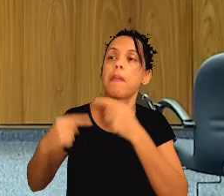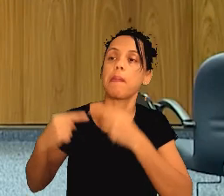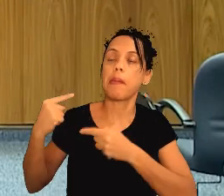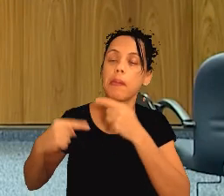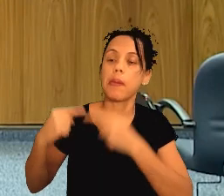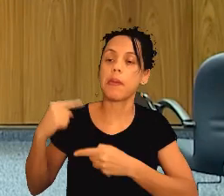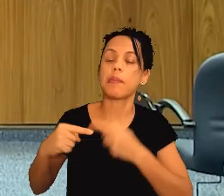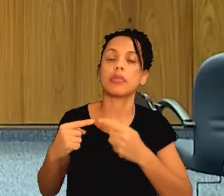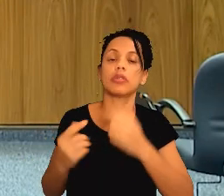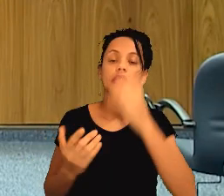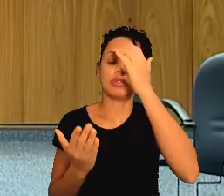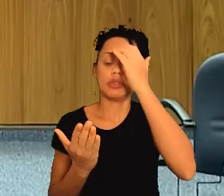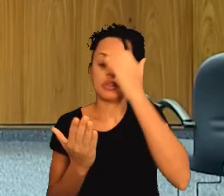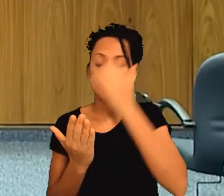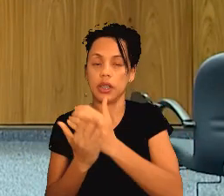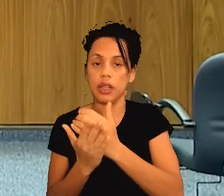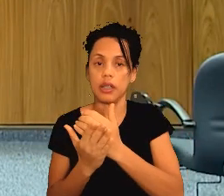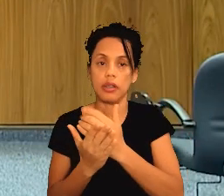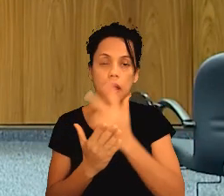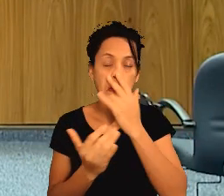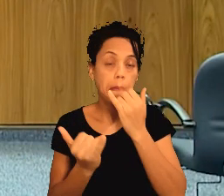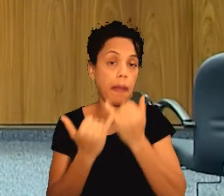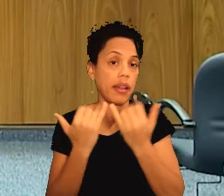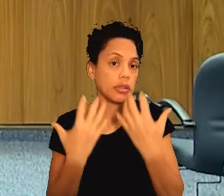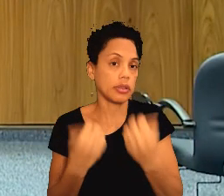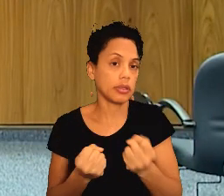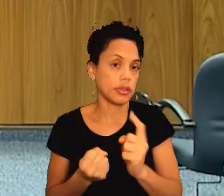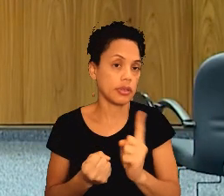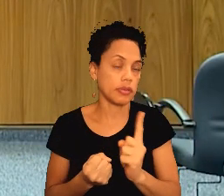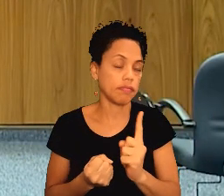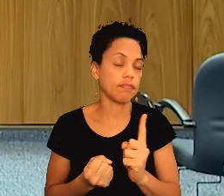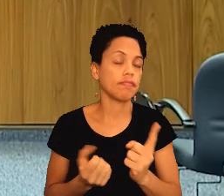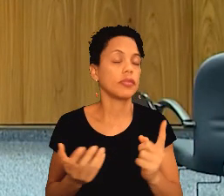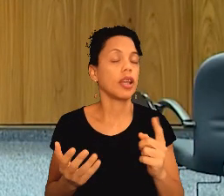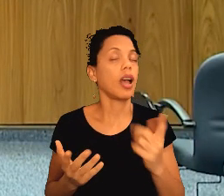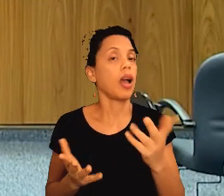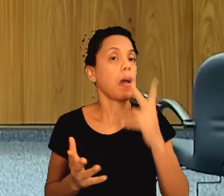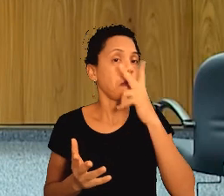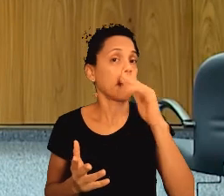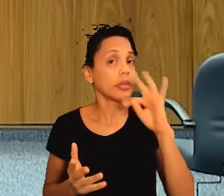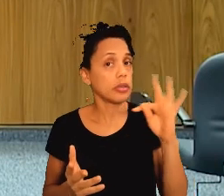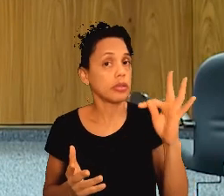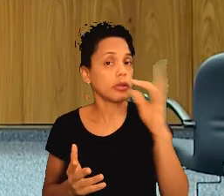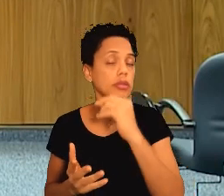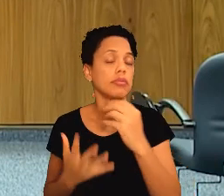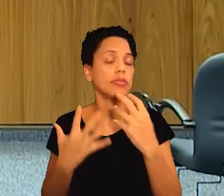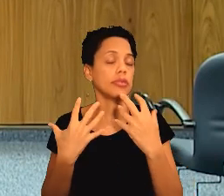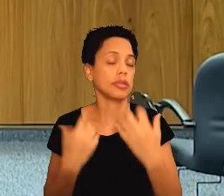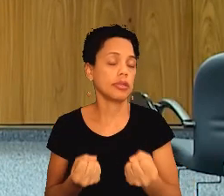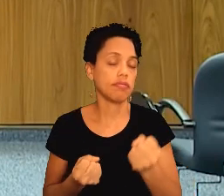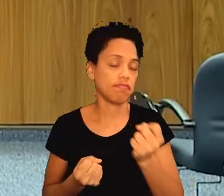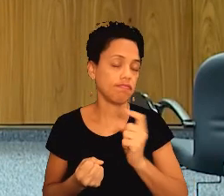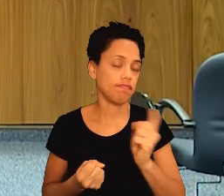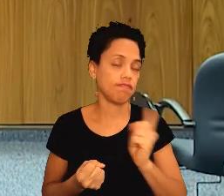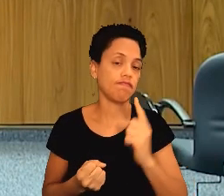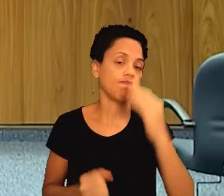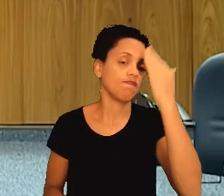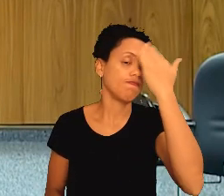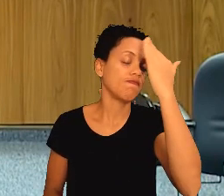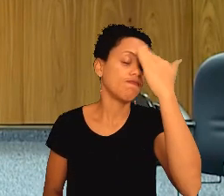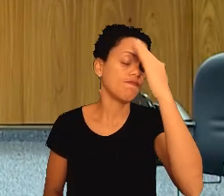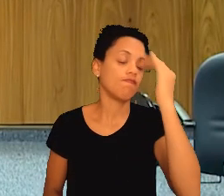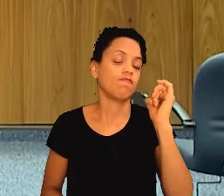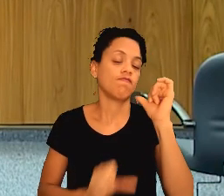discutir essa tese que parece inaceitável, que nos parece inaceitável. Eu espero que